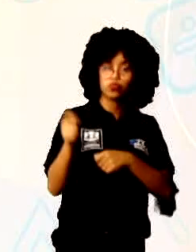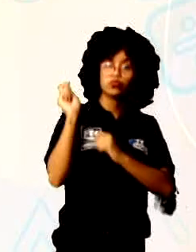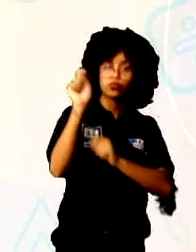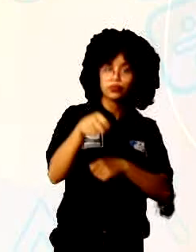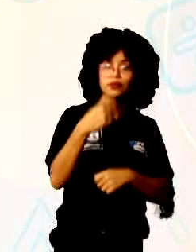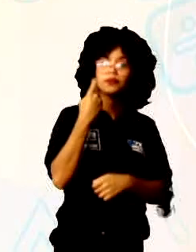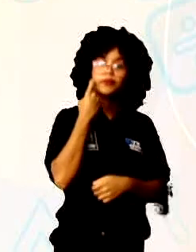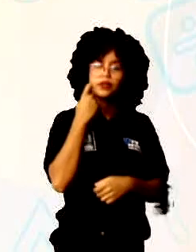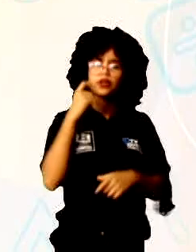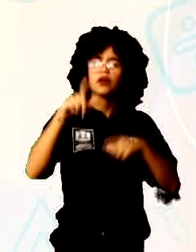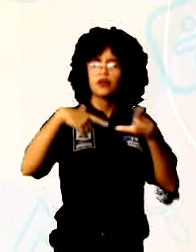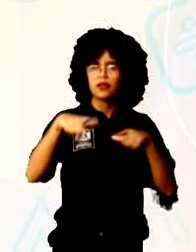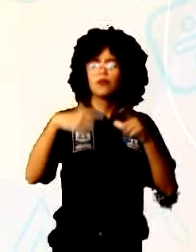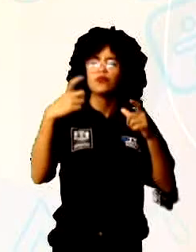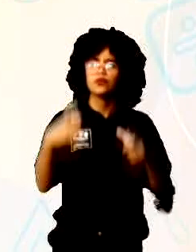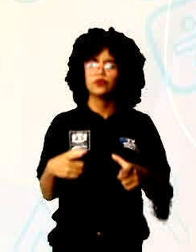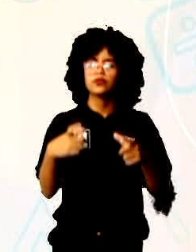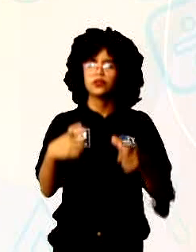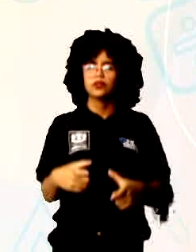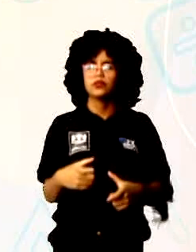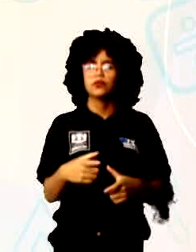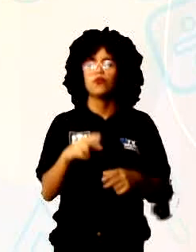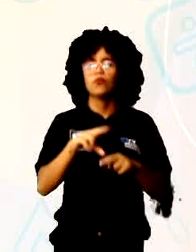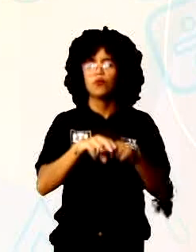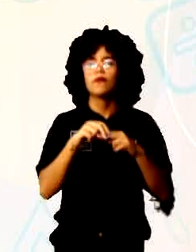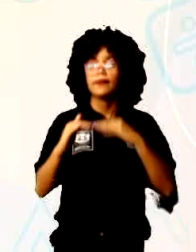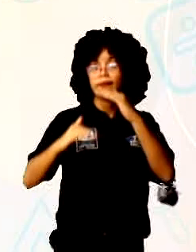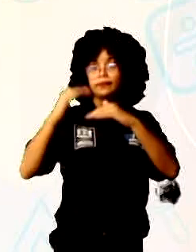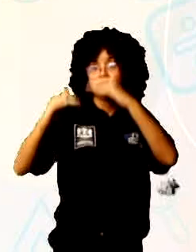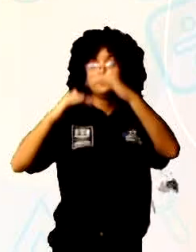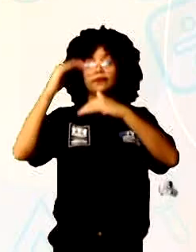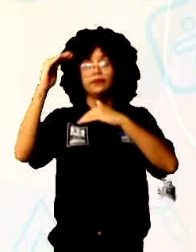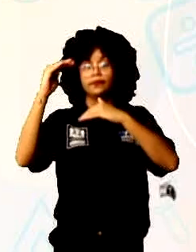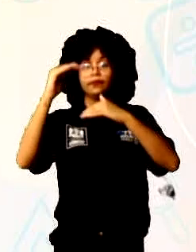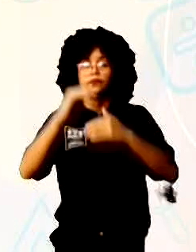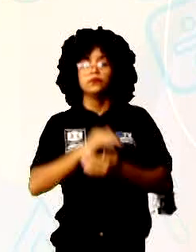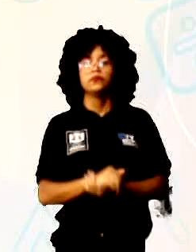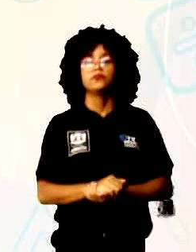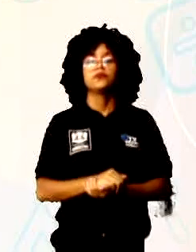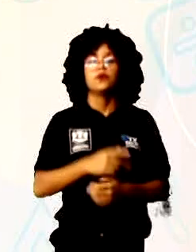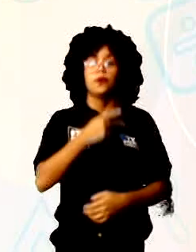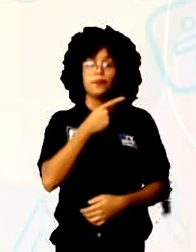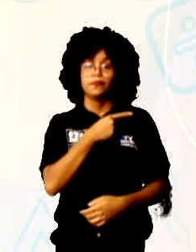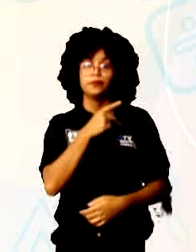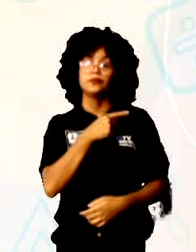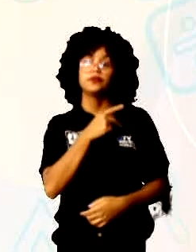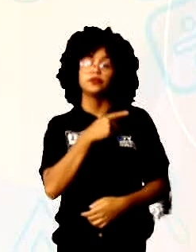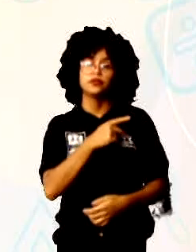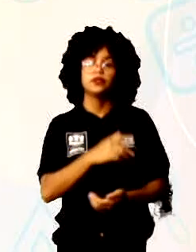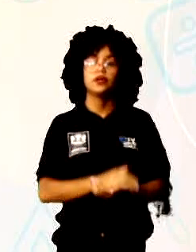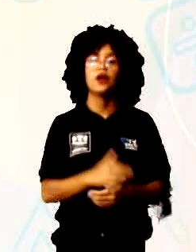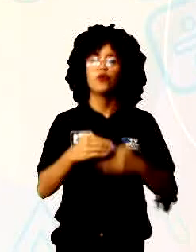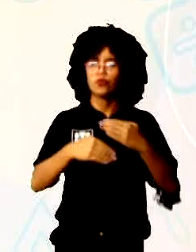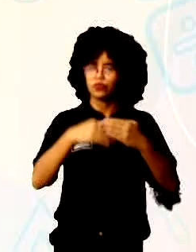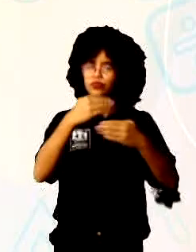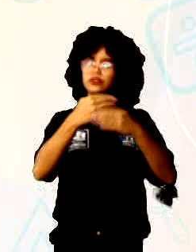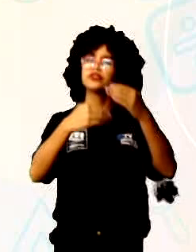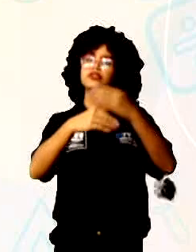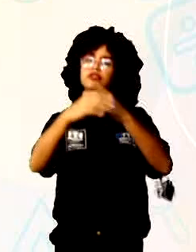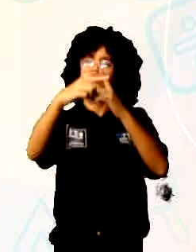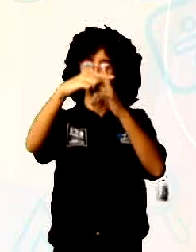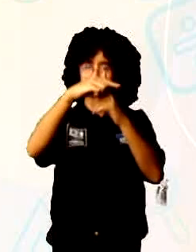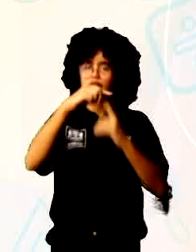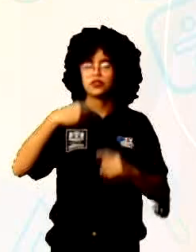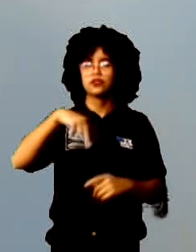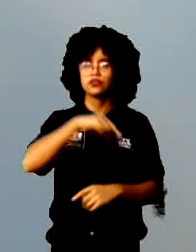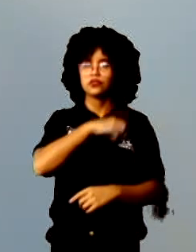naquele local e por causa disso por causa do desenvolvimento né Piedade daí construiu sua igreja a Igreja